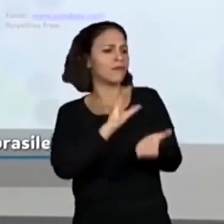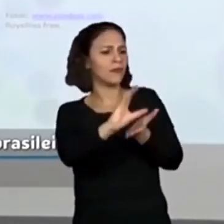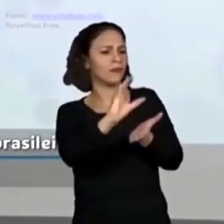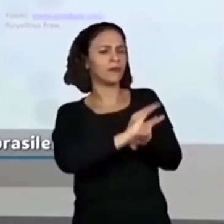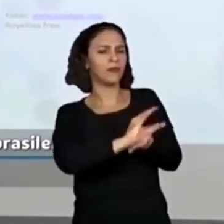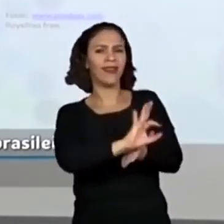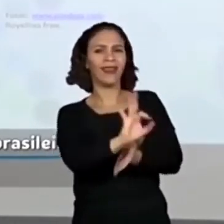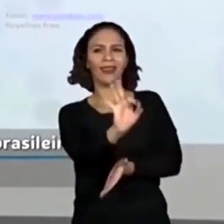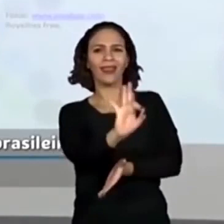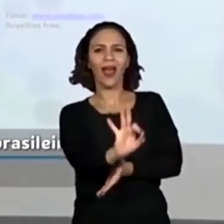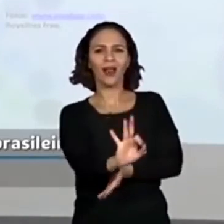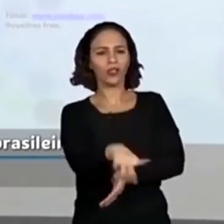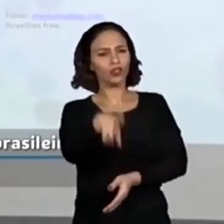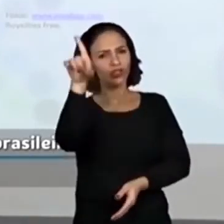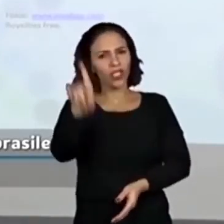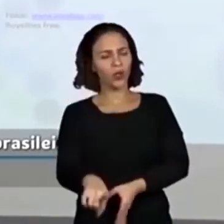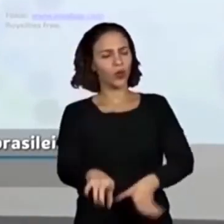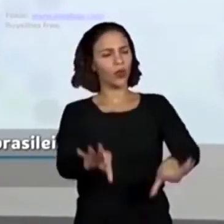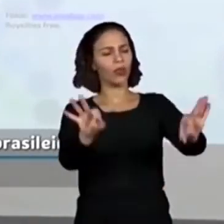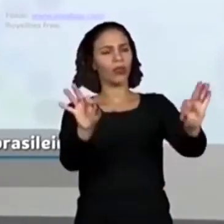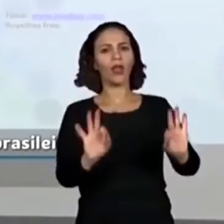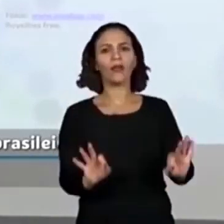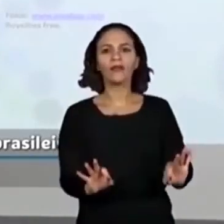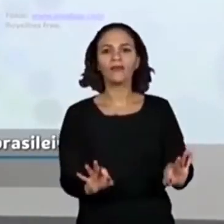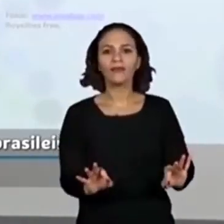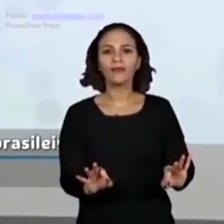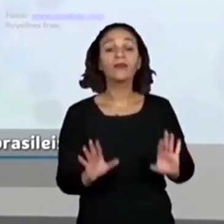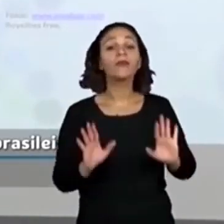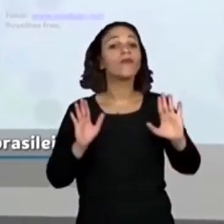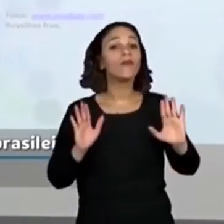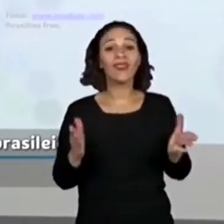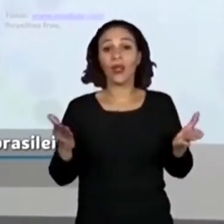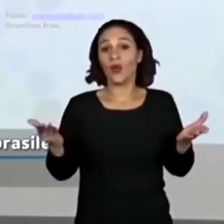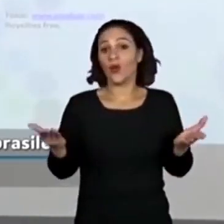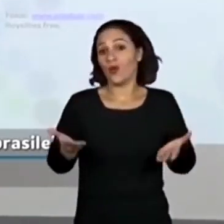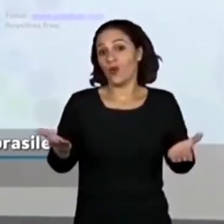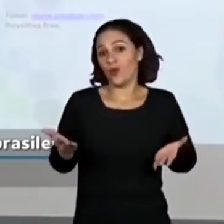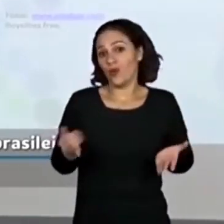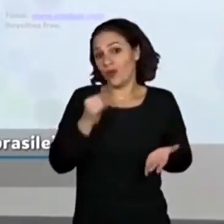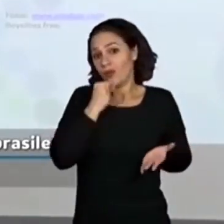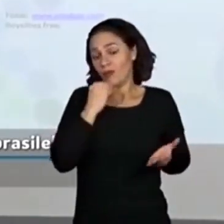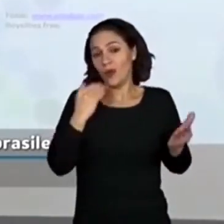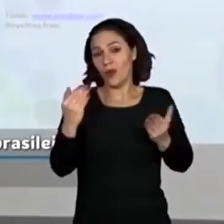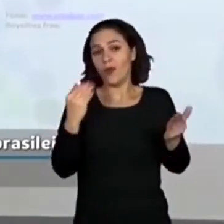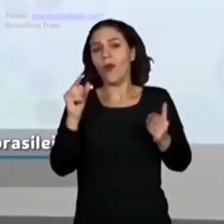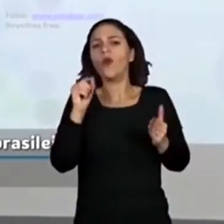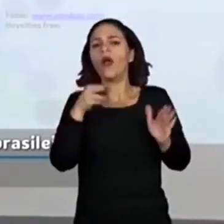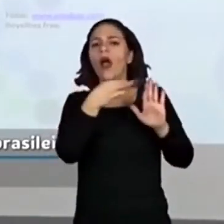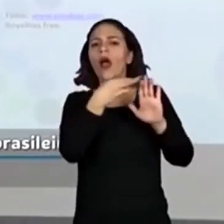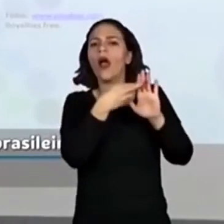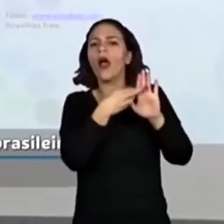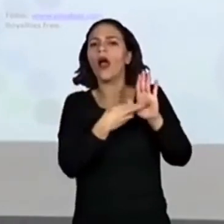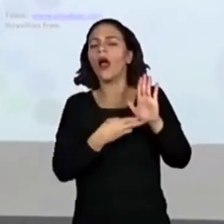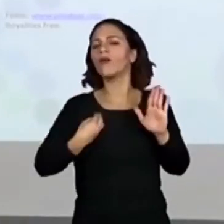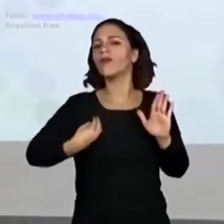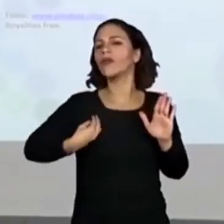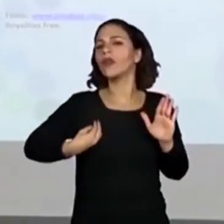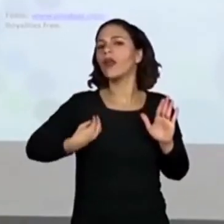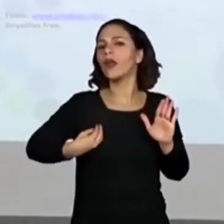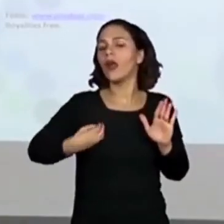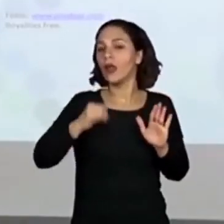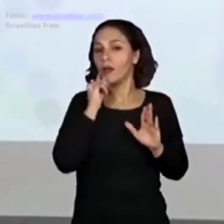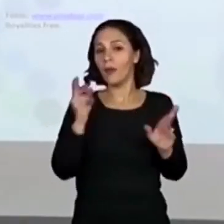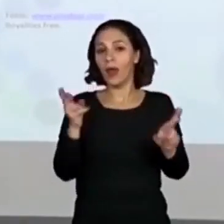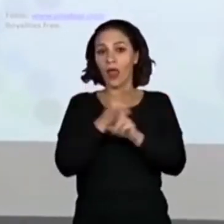tinha direito a nada. Ao passo que hoje, o que regulamenta, né, a nossa vida na